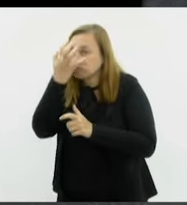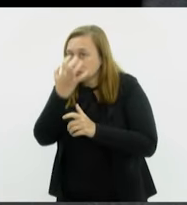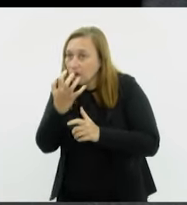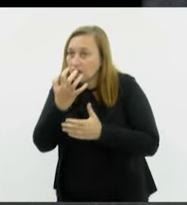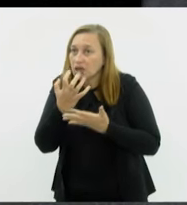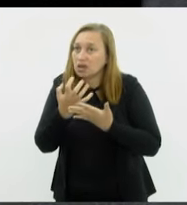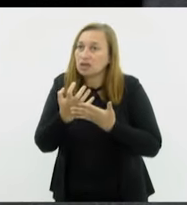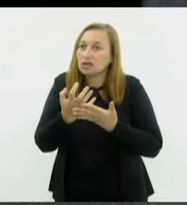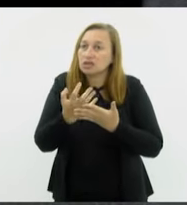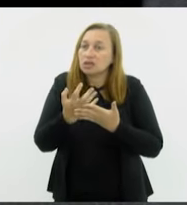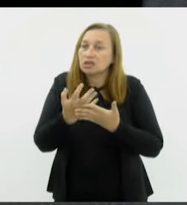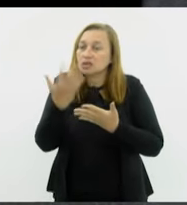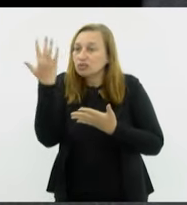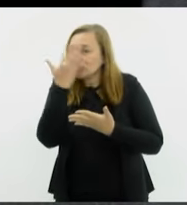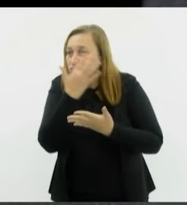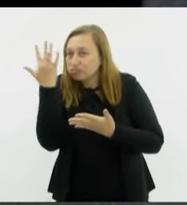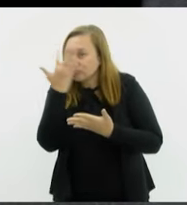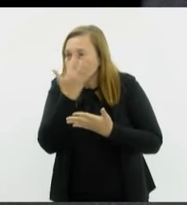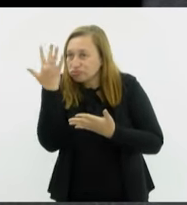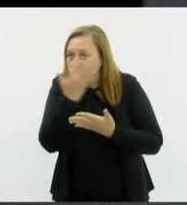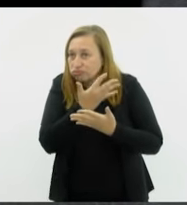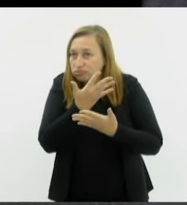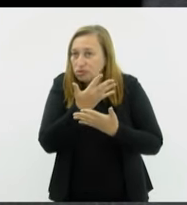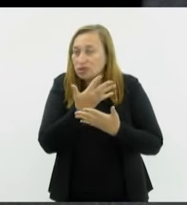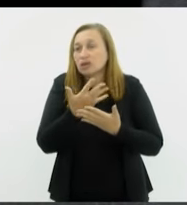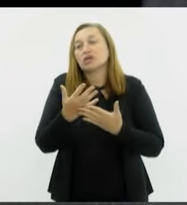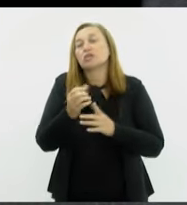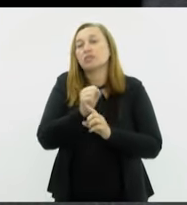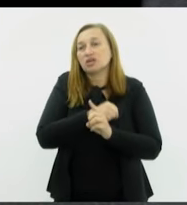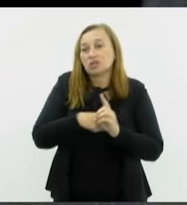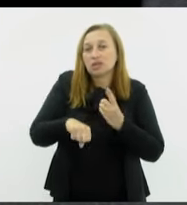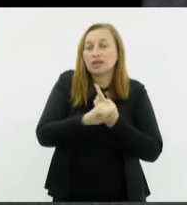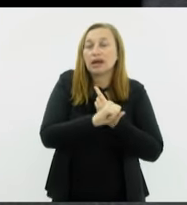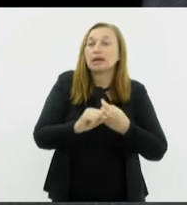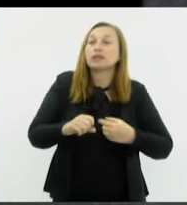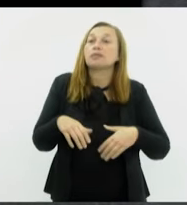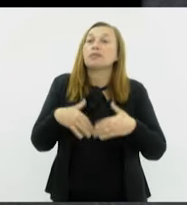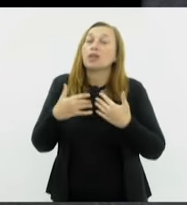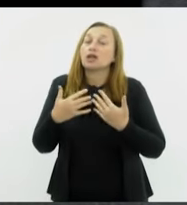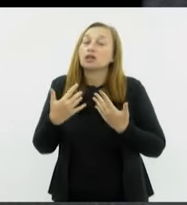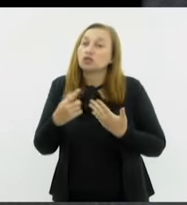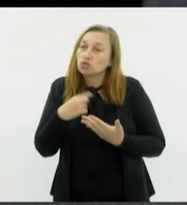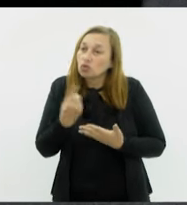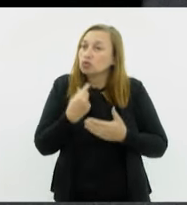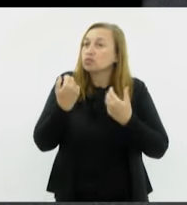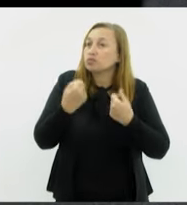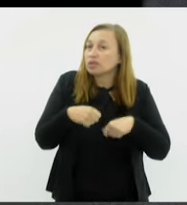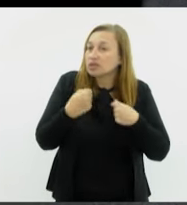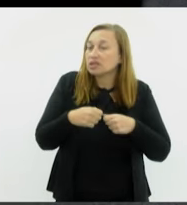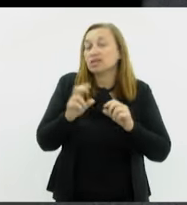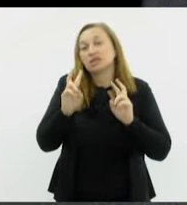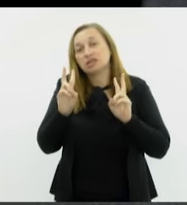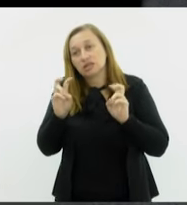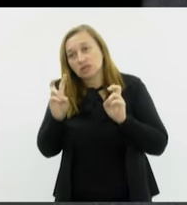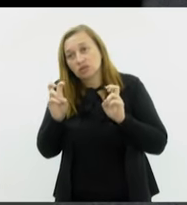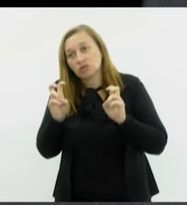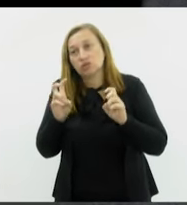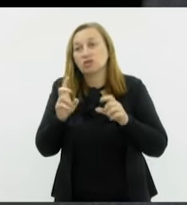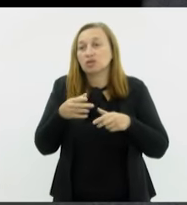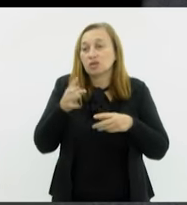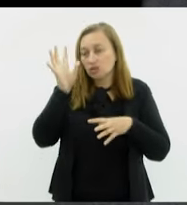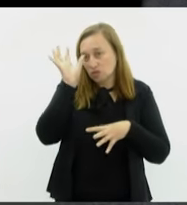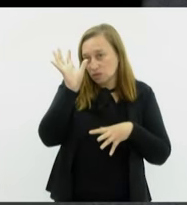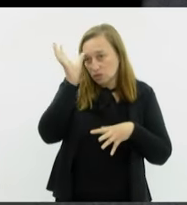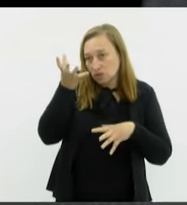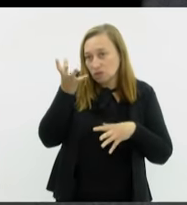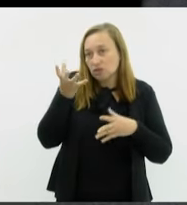serem invisíveis para a sociedade, e nós precisamos que essas questões sejam tratadas